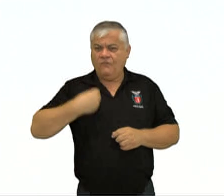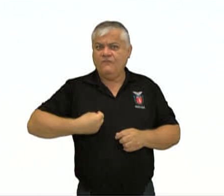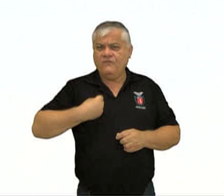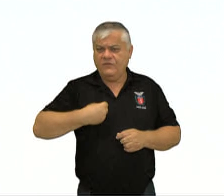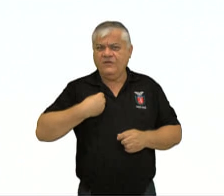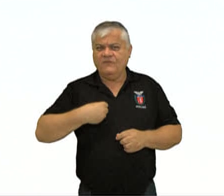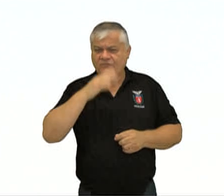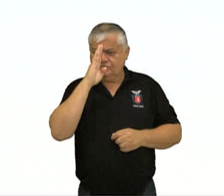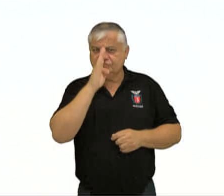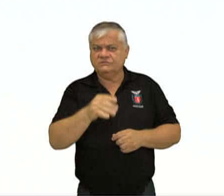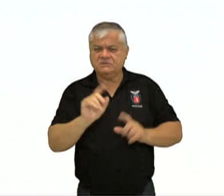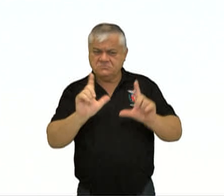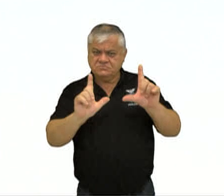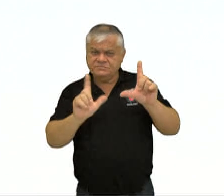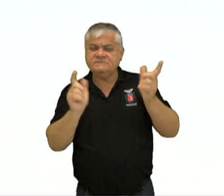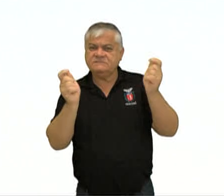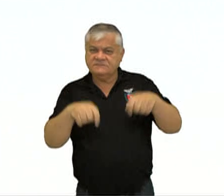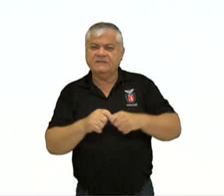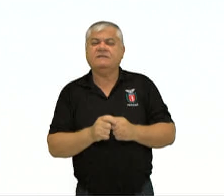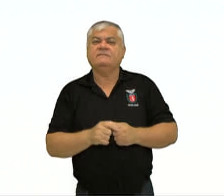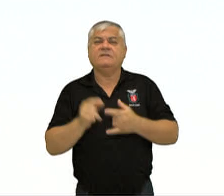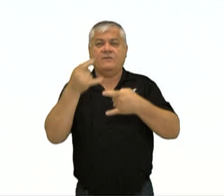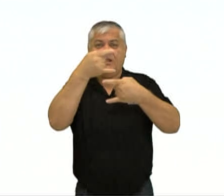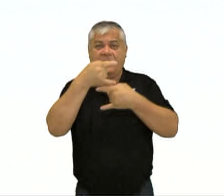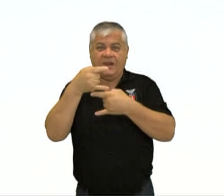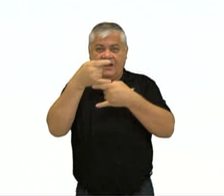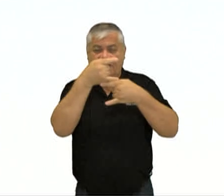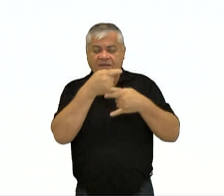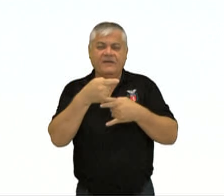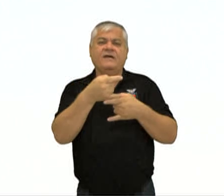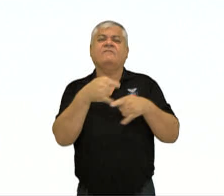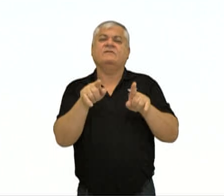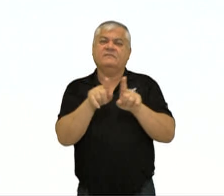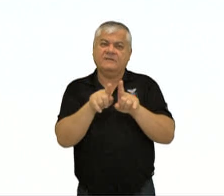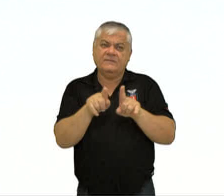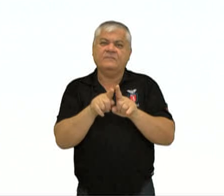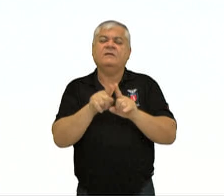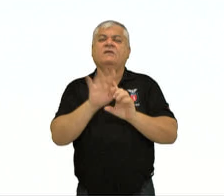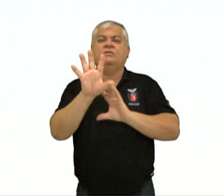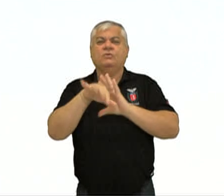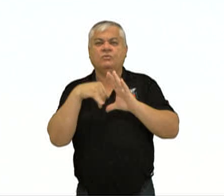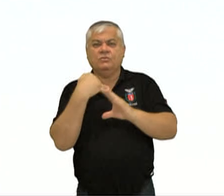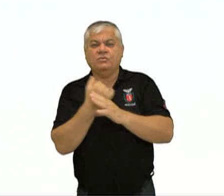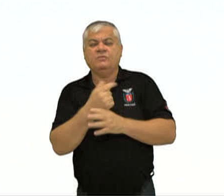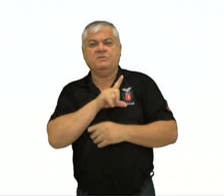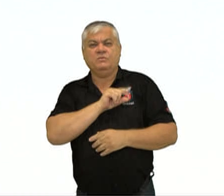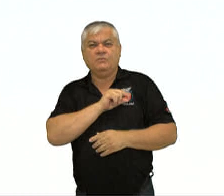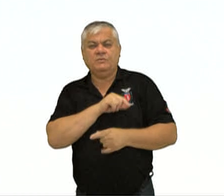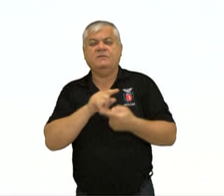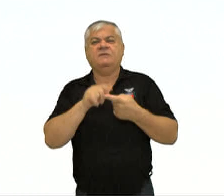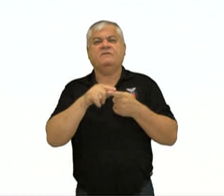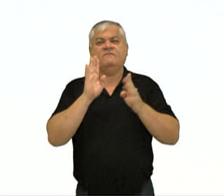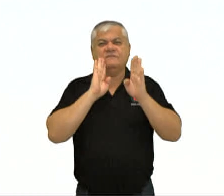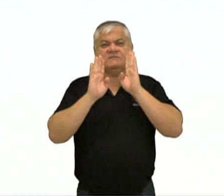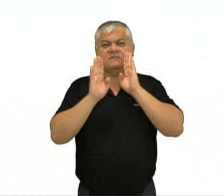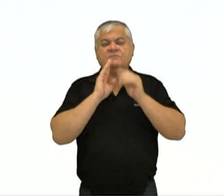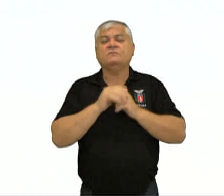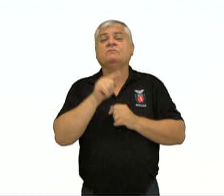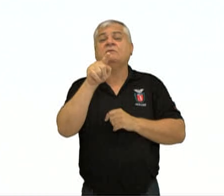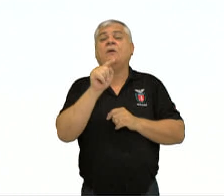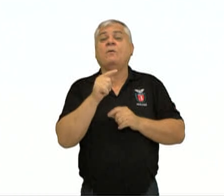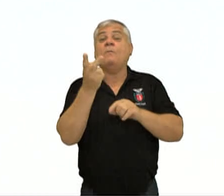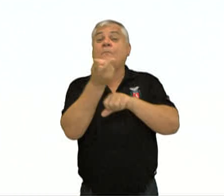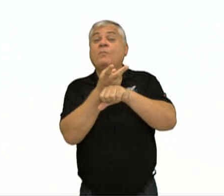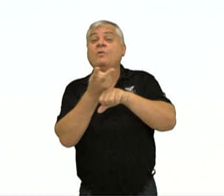plataformas, incluindo aí as lives realizadas via YouTube, Twitch e Facebook. Localize no